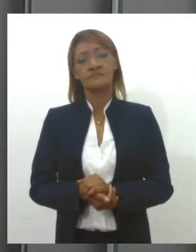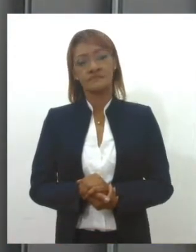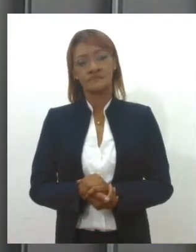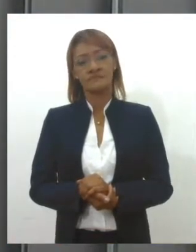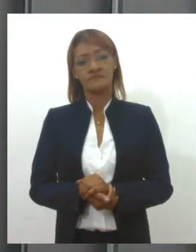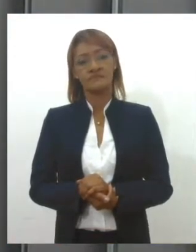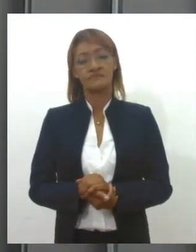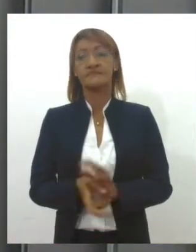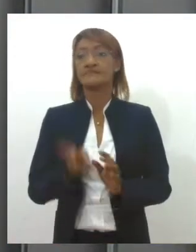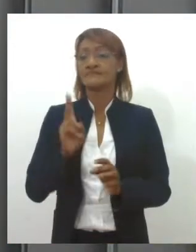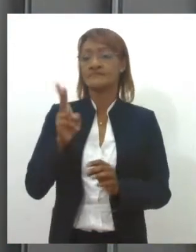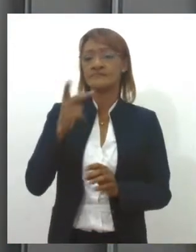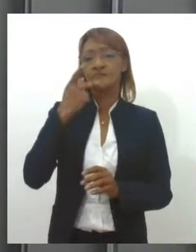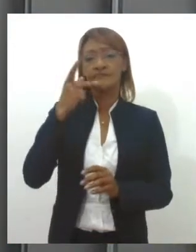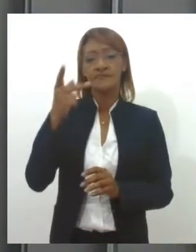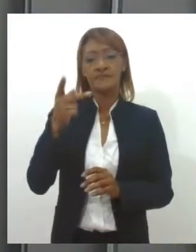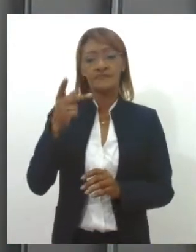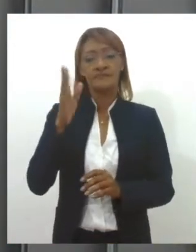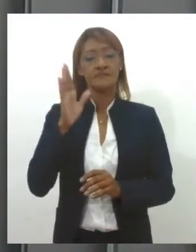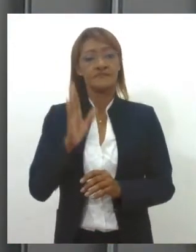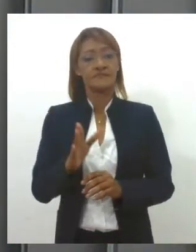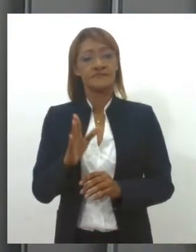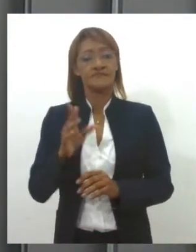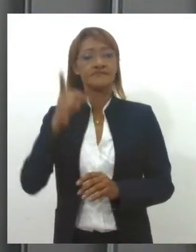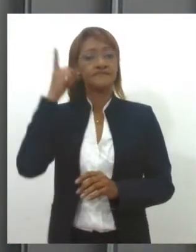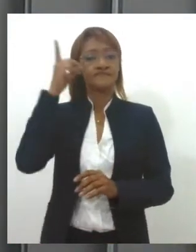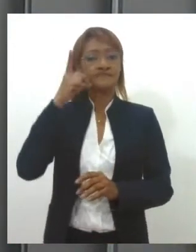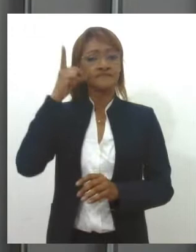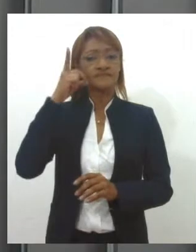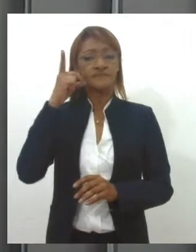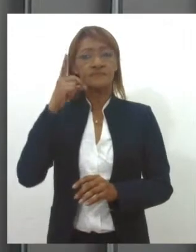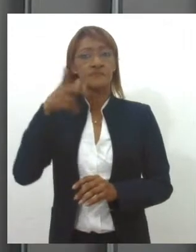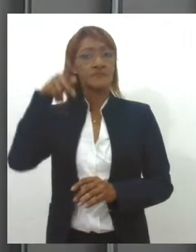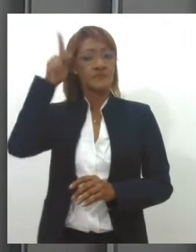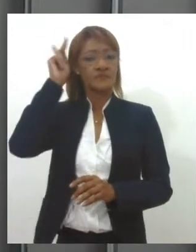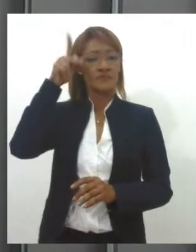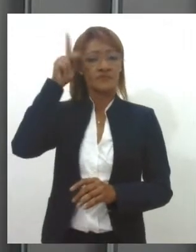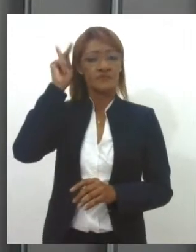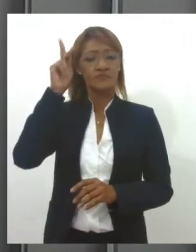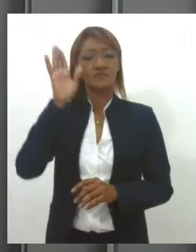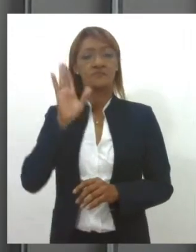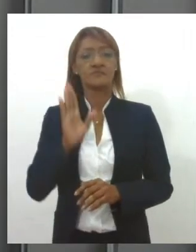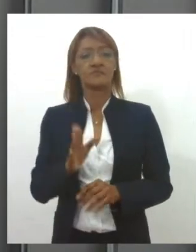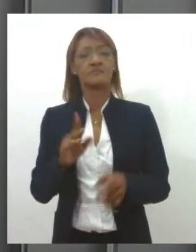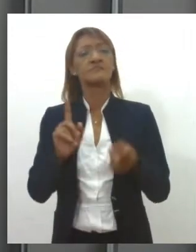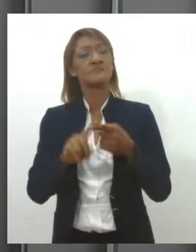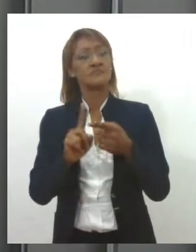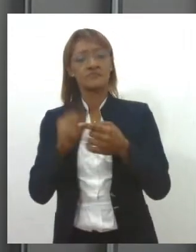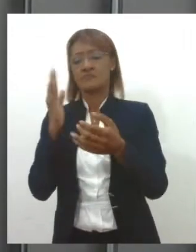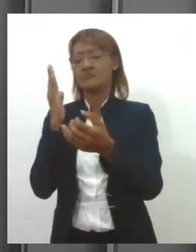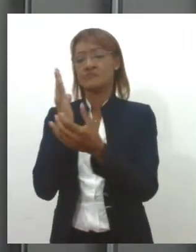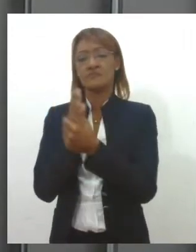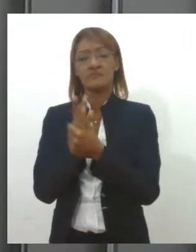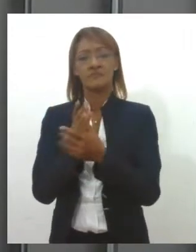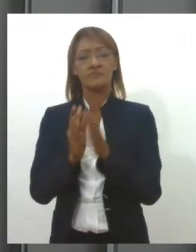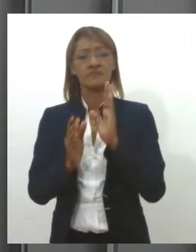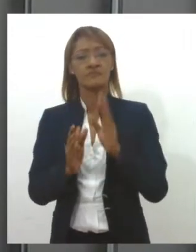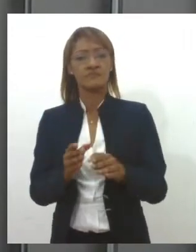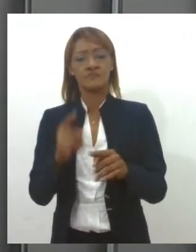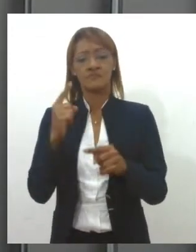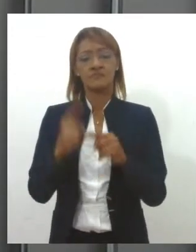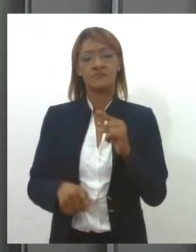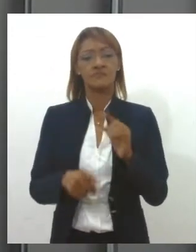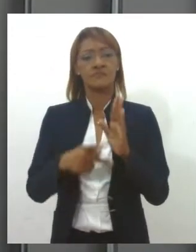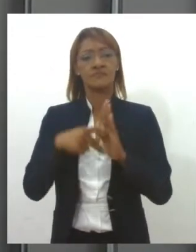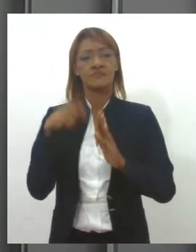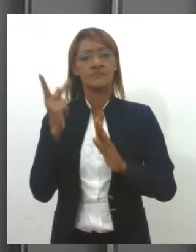Ah e ainda falando sobre a bezo a deputado estadual kit Lima do cidadania impetrou uma ação popular para suspender a portaria